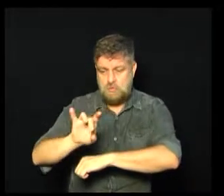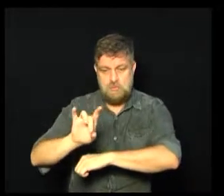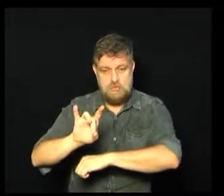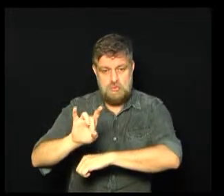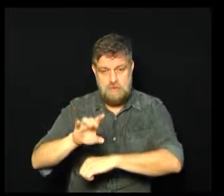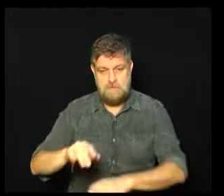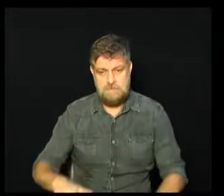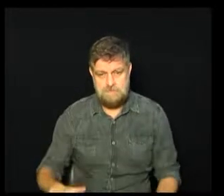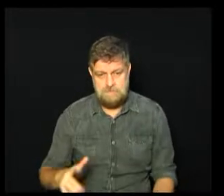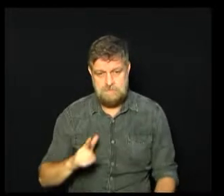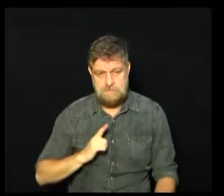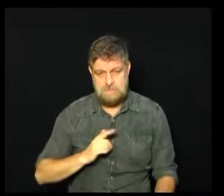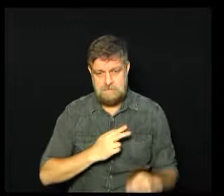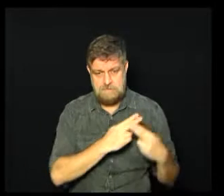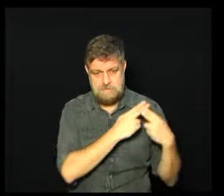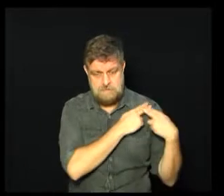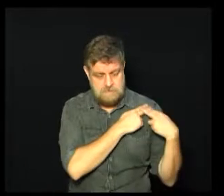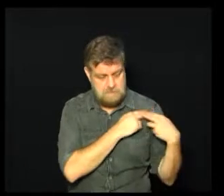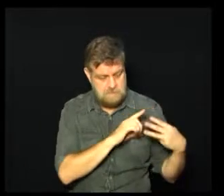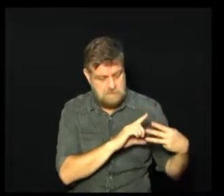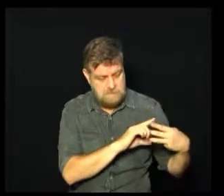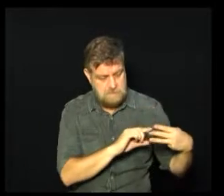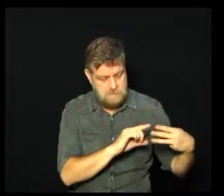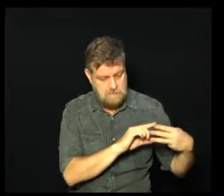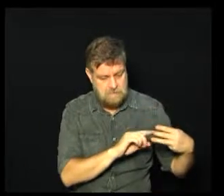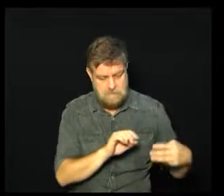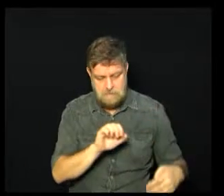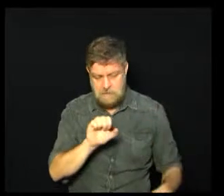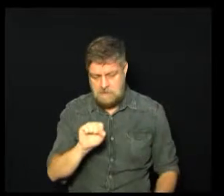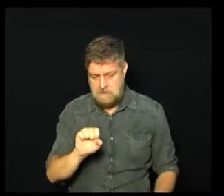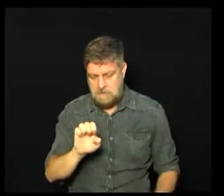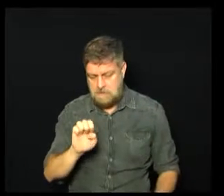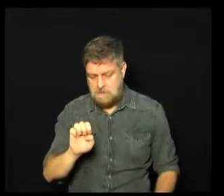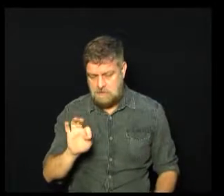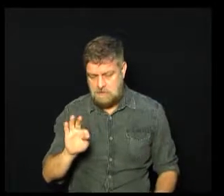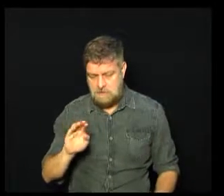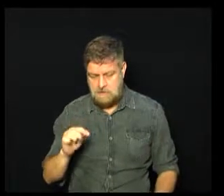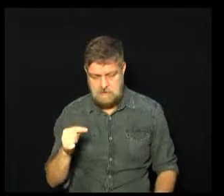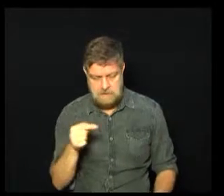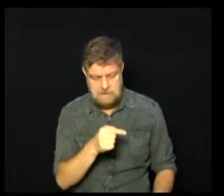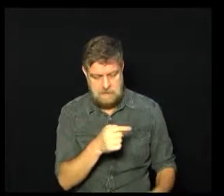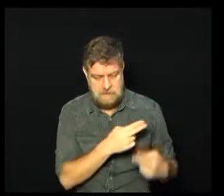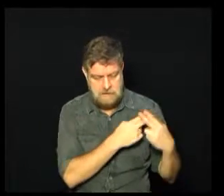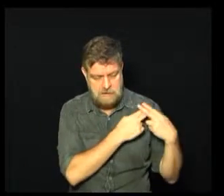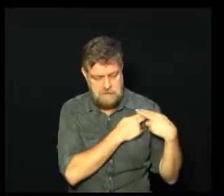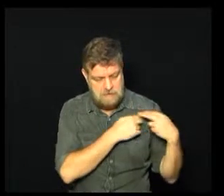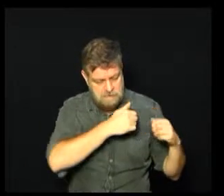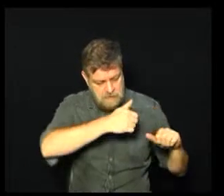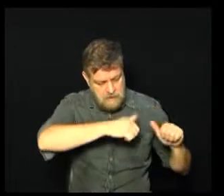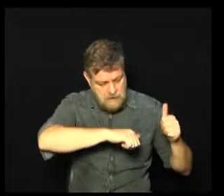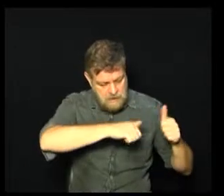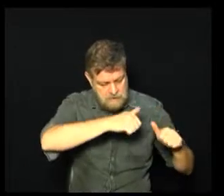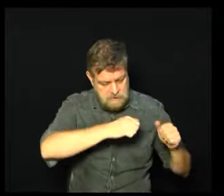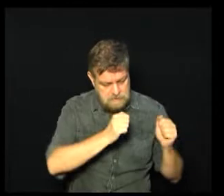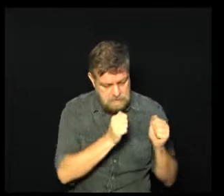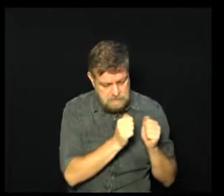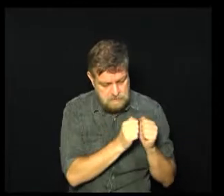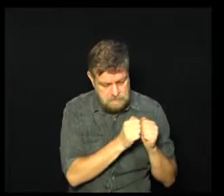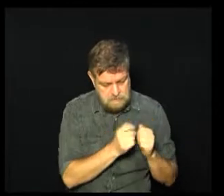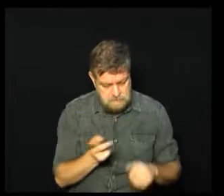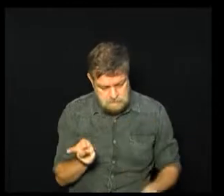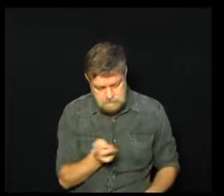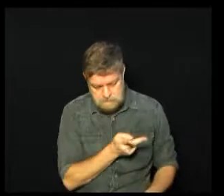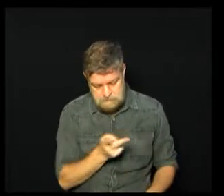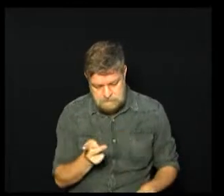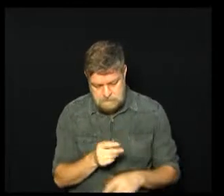Sobre as atribuições da INDEC e da CETEC, então, a INDEC tem atribuição de análise, junto com a CETEC, e a